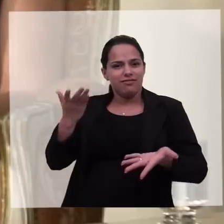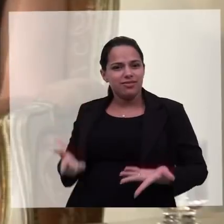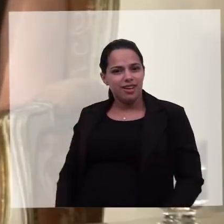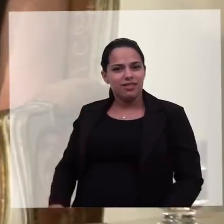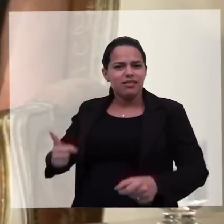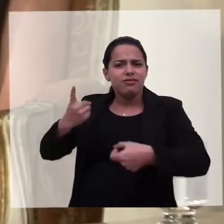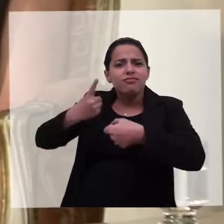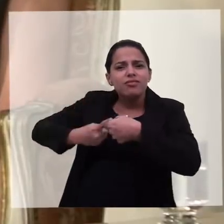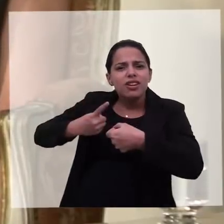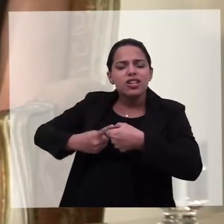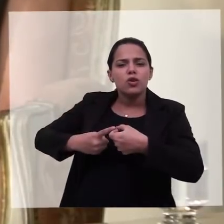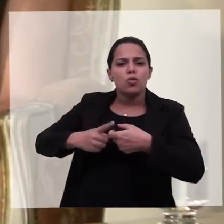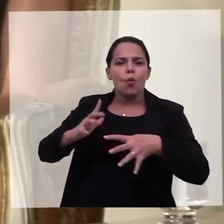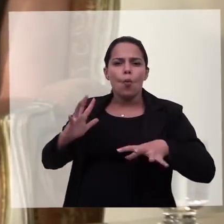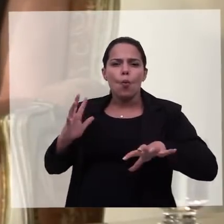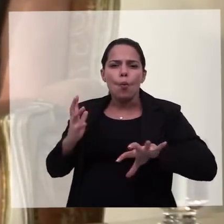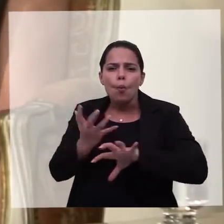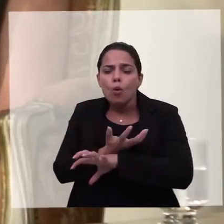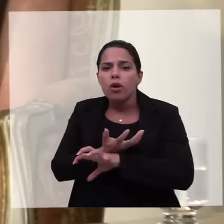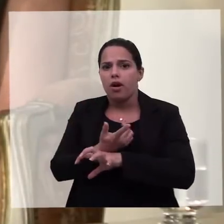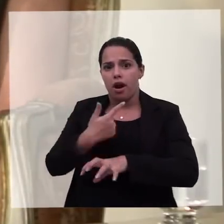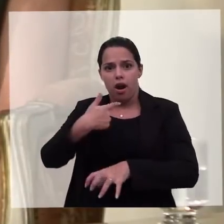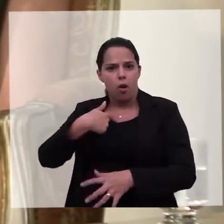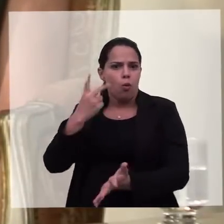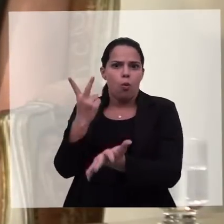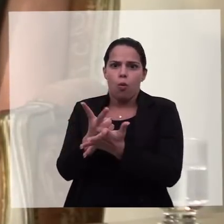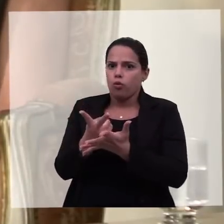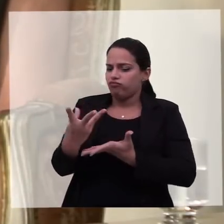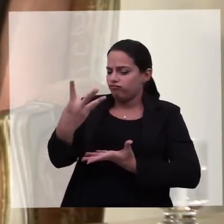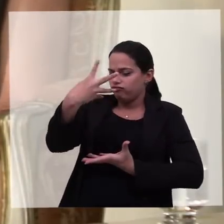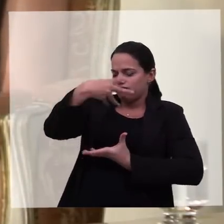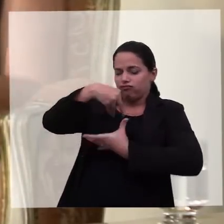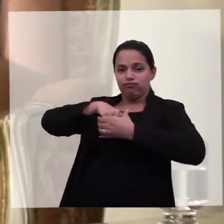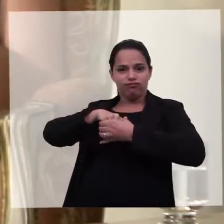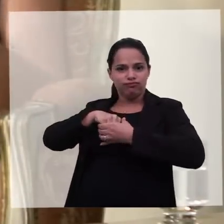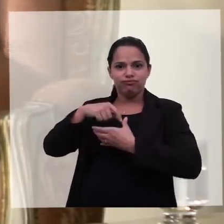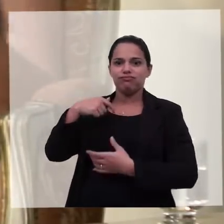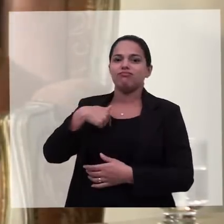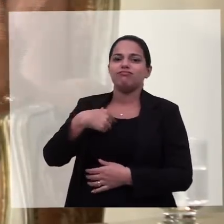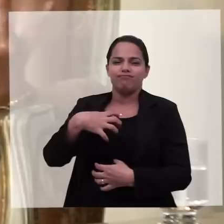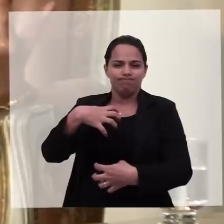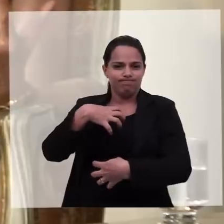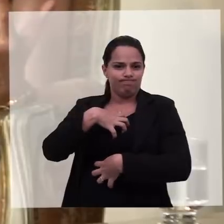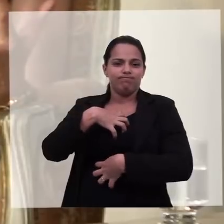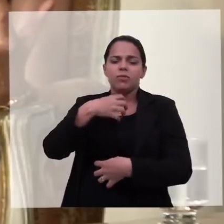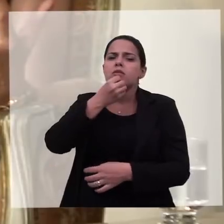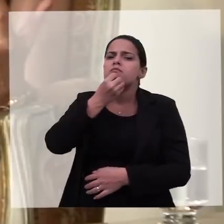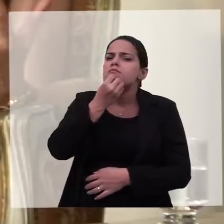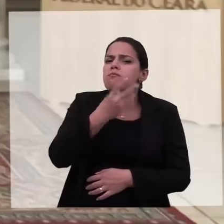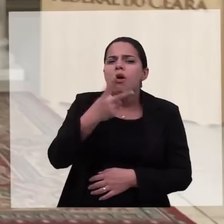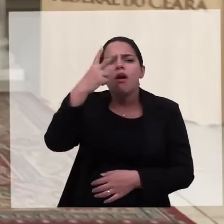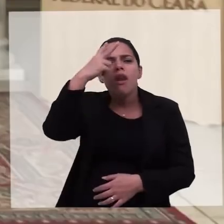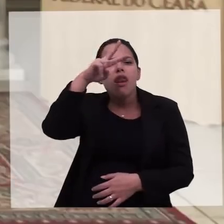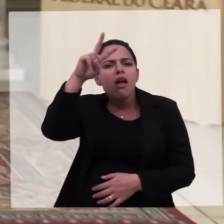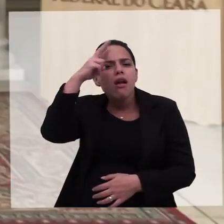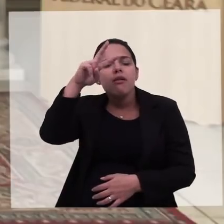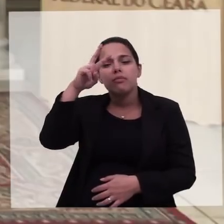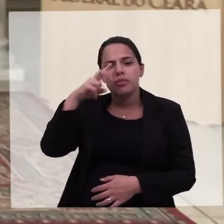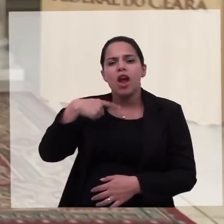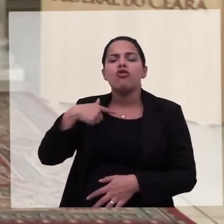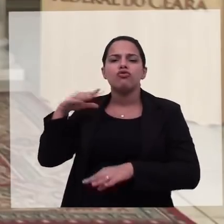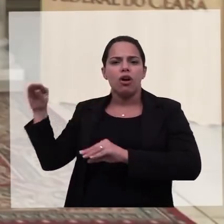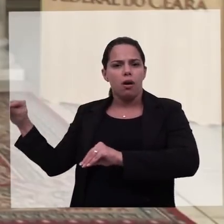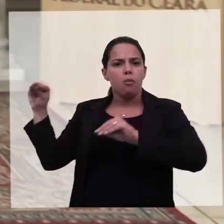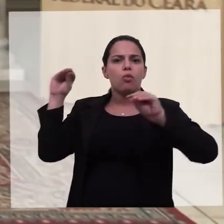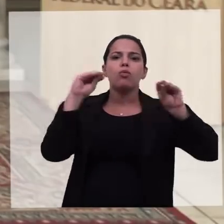eu continuo sertaneja, eu não me libertei do sertão. Eu acho isso muito bom, né? Eu posso até